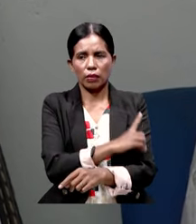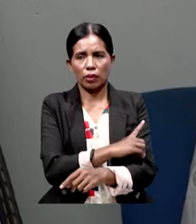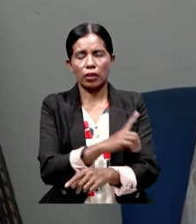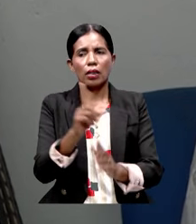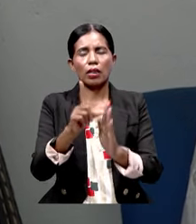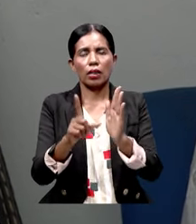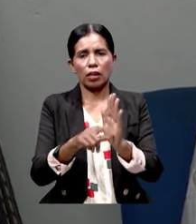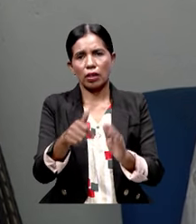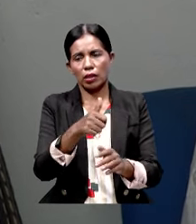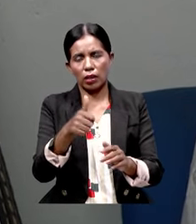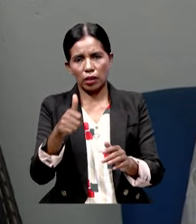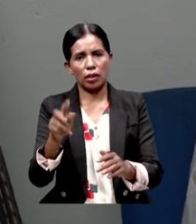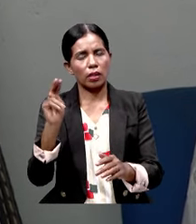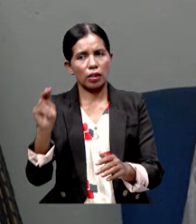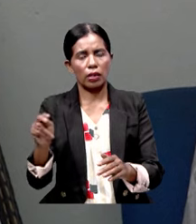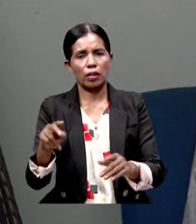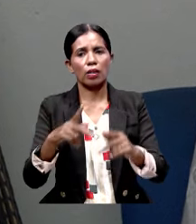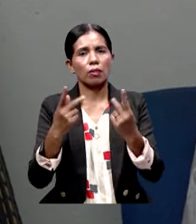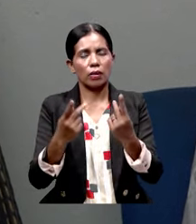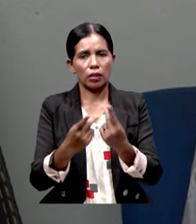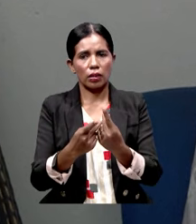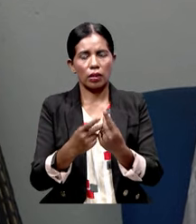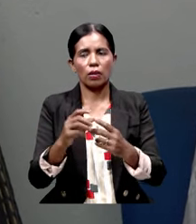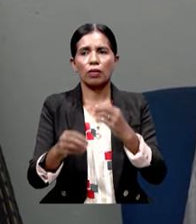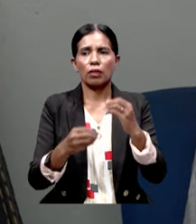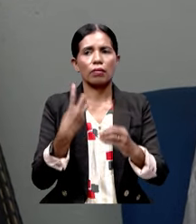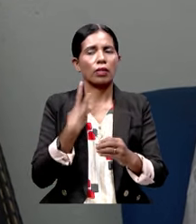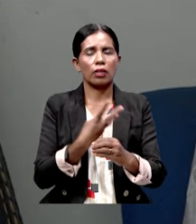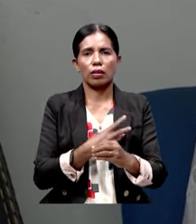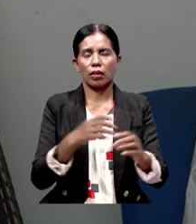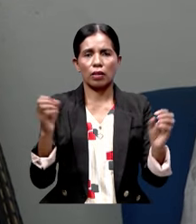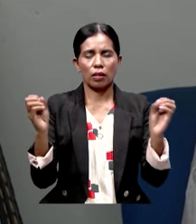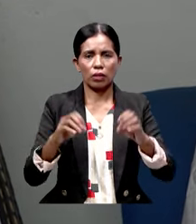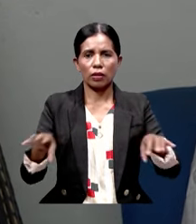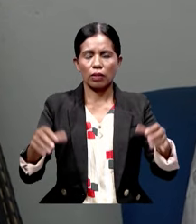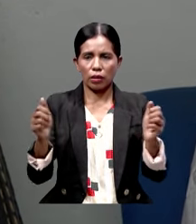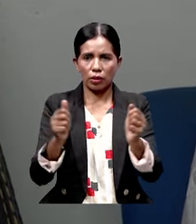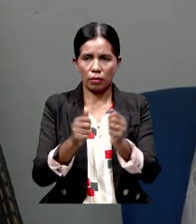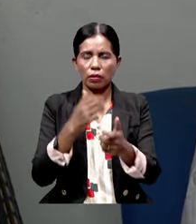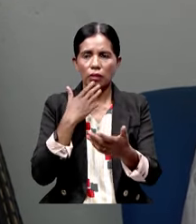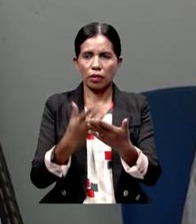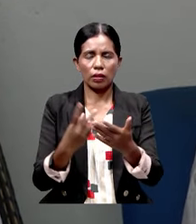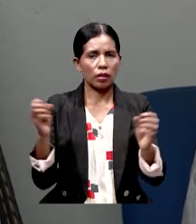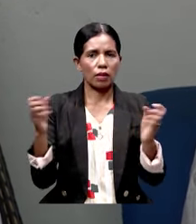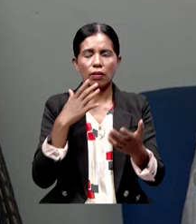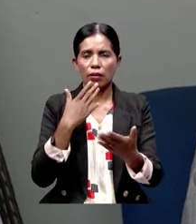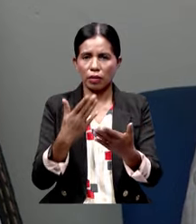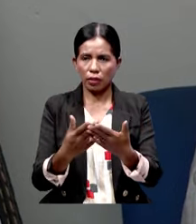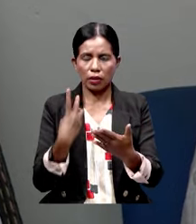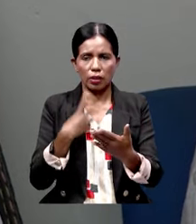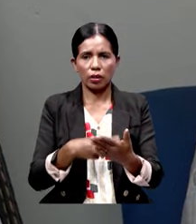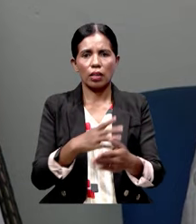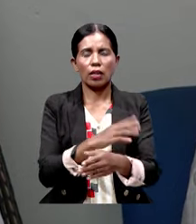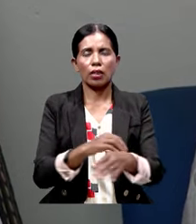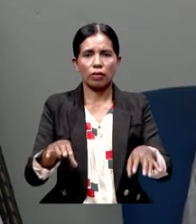dek setores e de dek ninia, setor, né, significa ita la coordenação harmonizado, ita la harmonizado, ita la bem